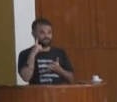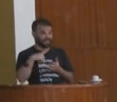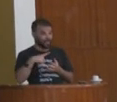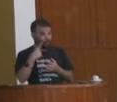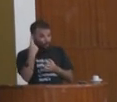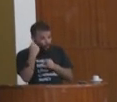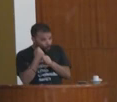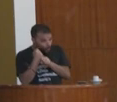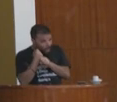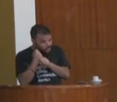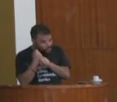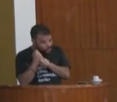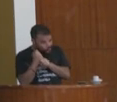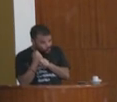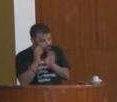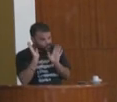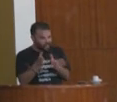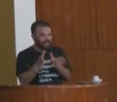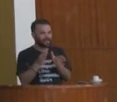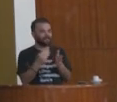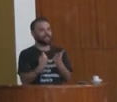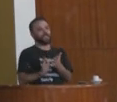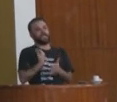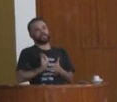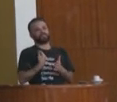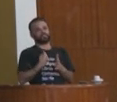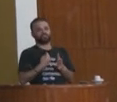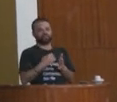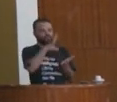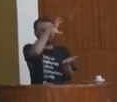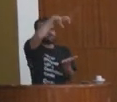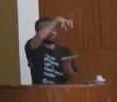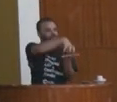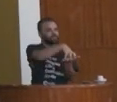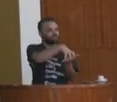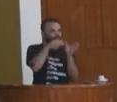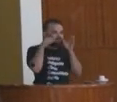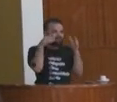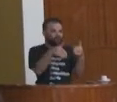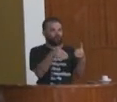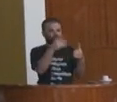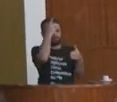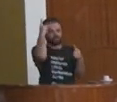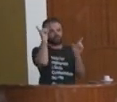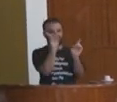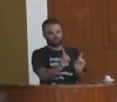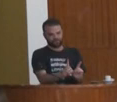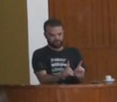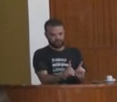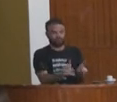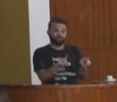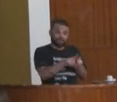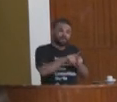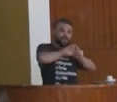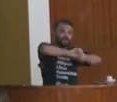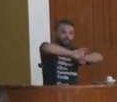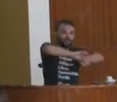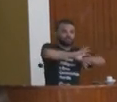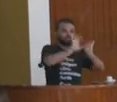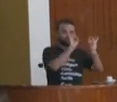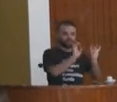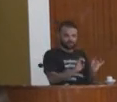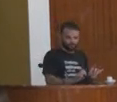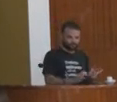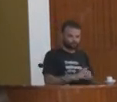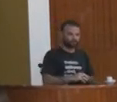voltado exatamente para a necessidade, não só da educação especial, mas sim das pessoas com deficiência. Então, até eu